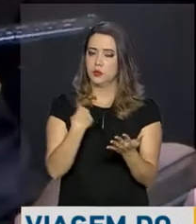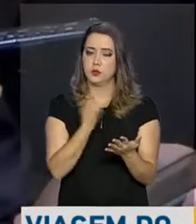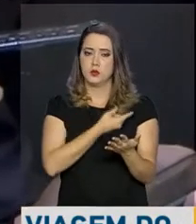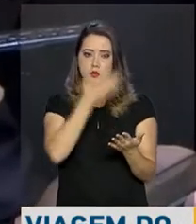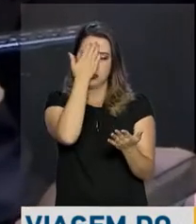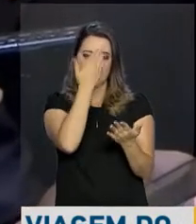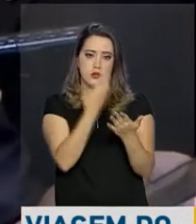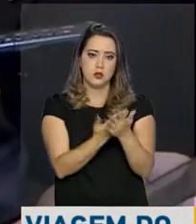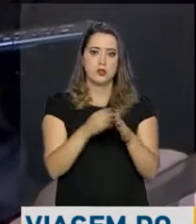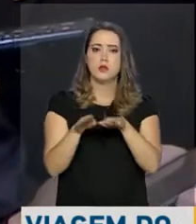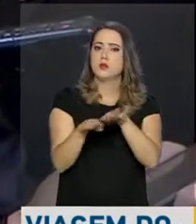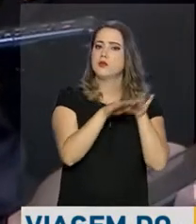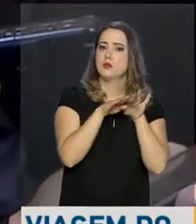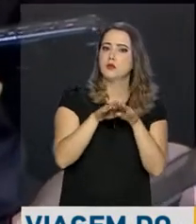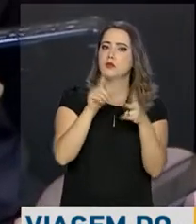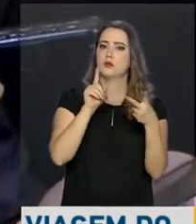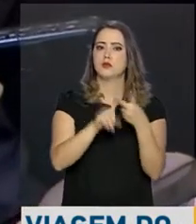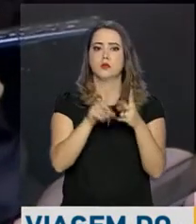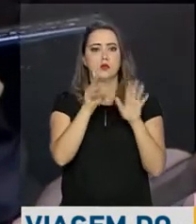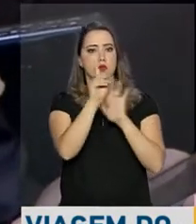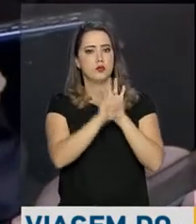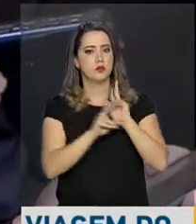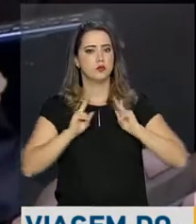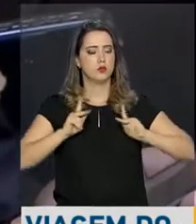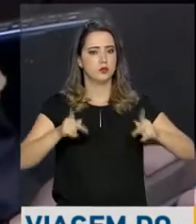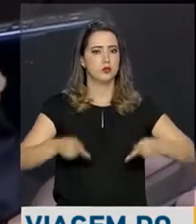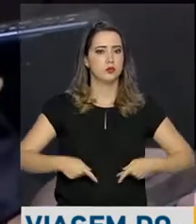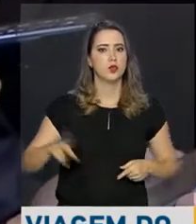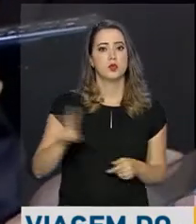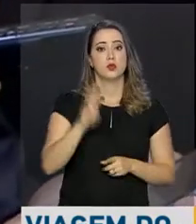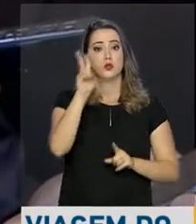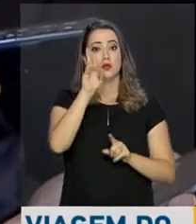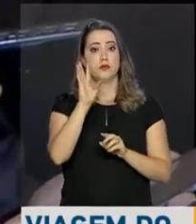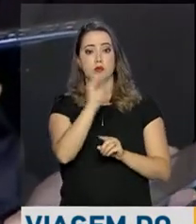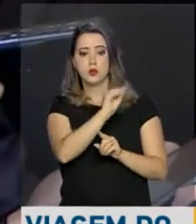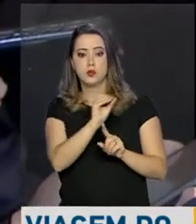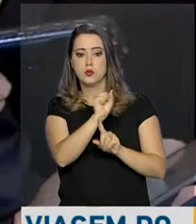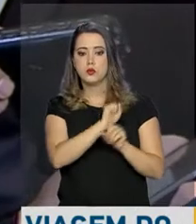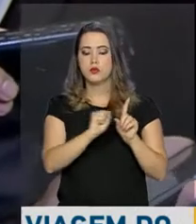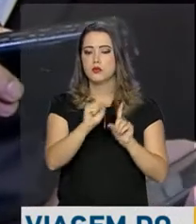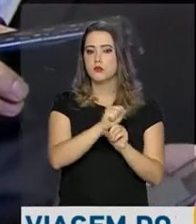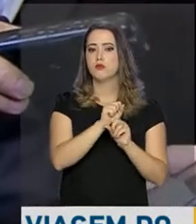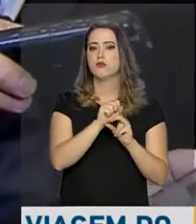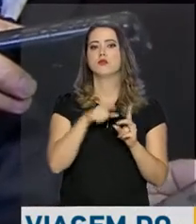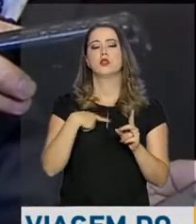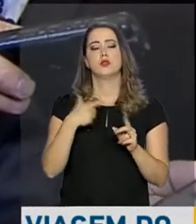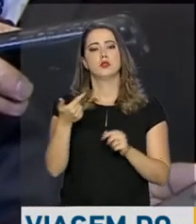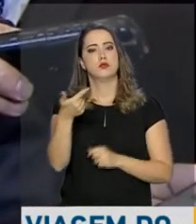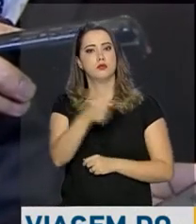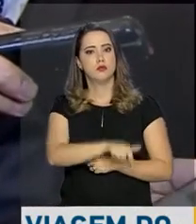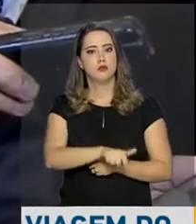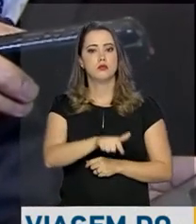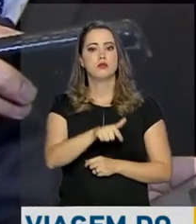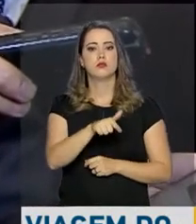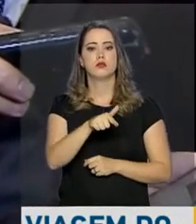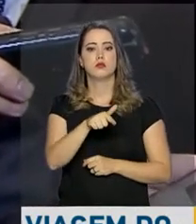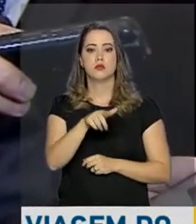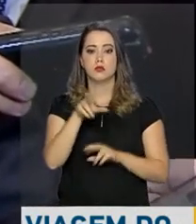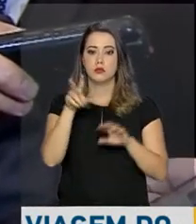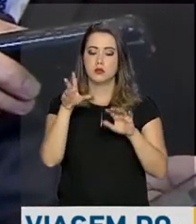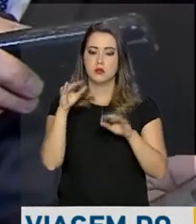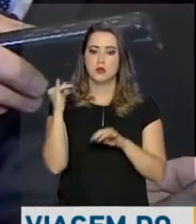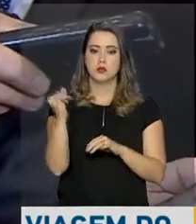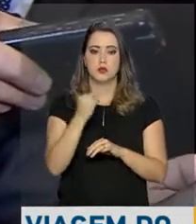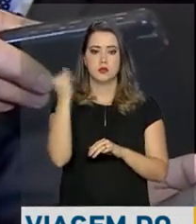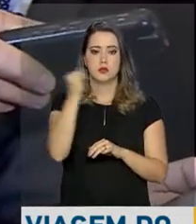na democracia, nos direitos humanos, nos valores sociais. Mais uma vez ficou evidenciada aquela tese